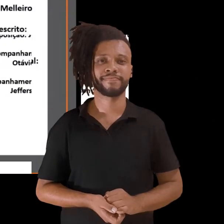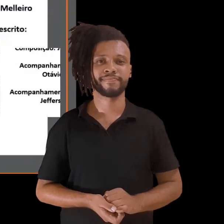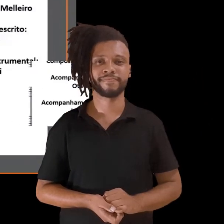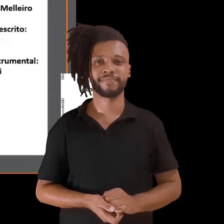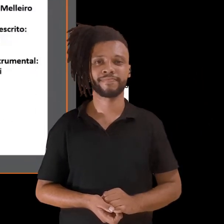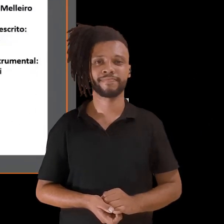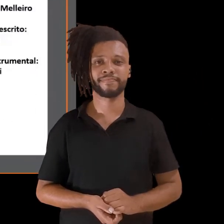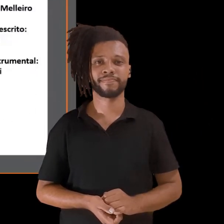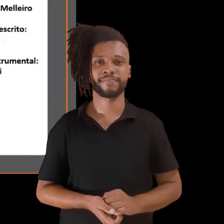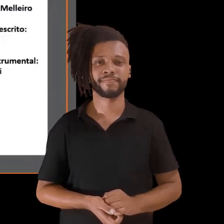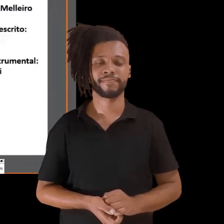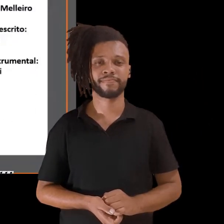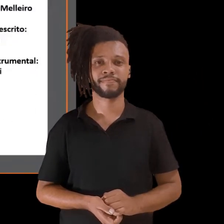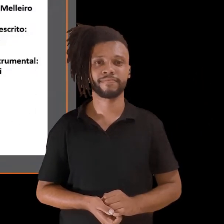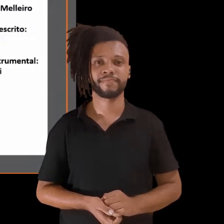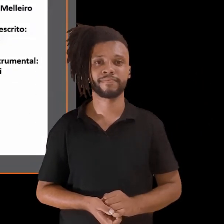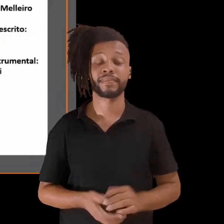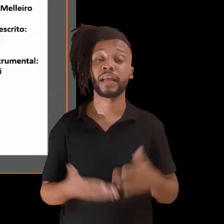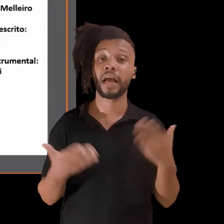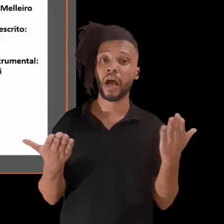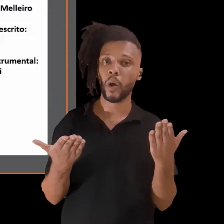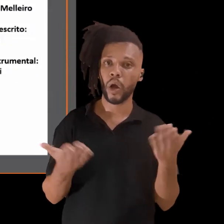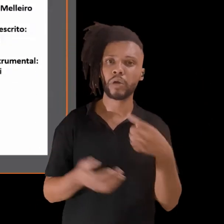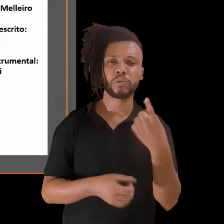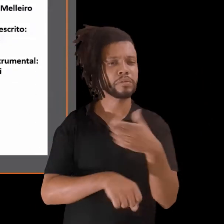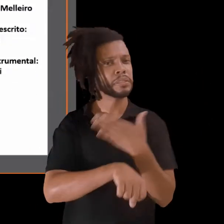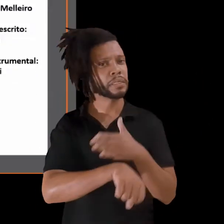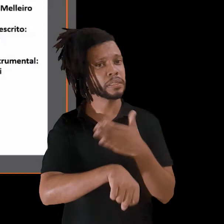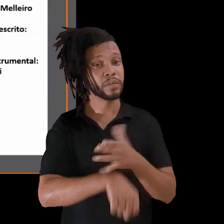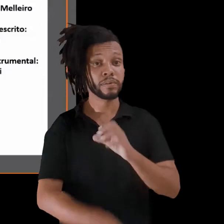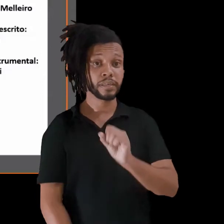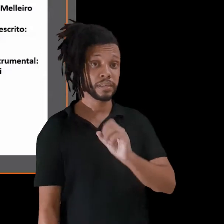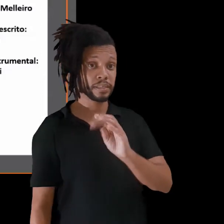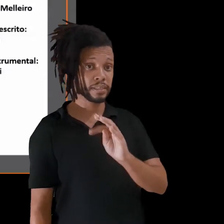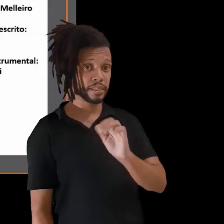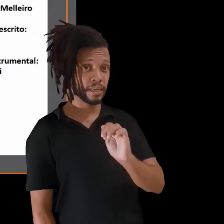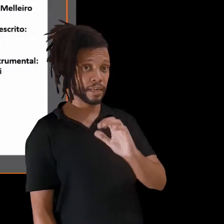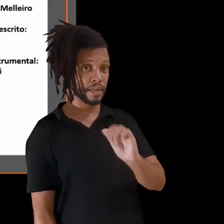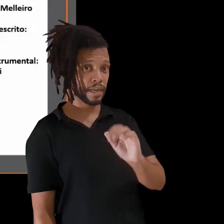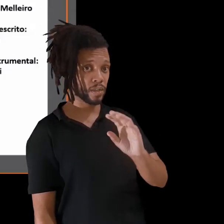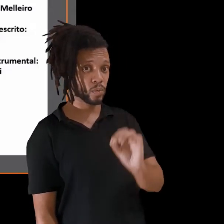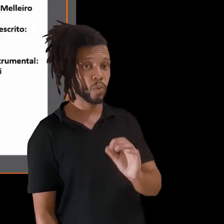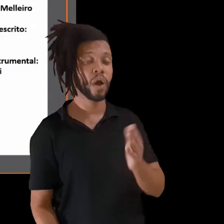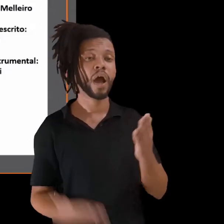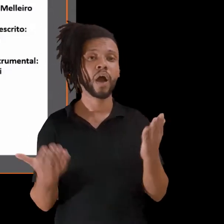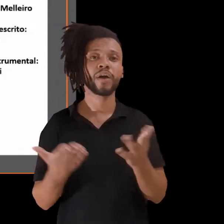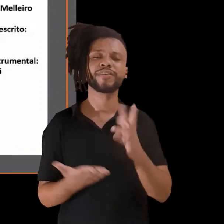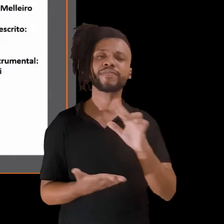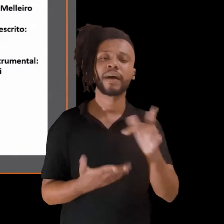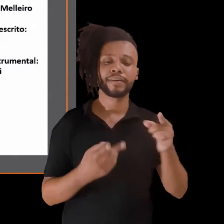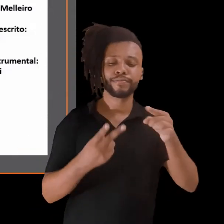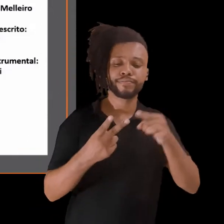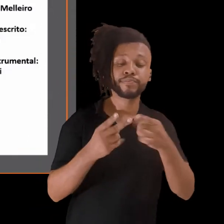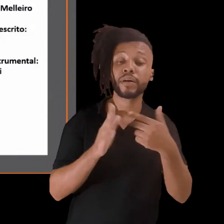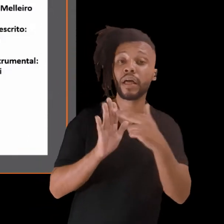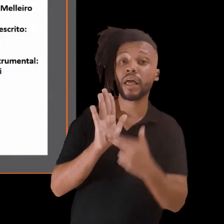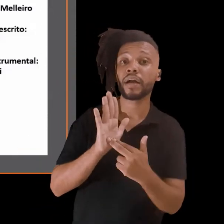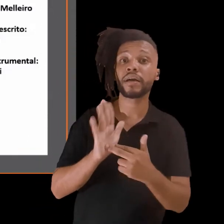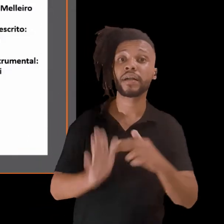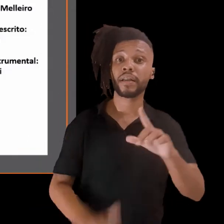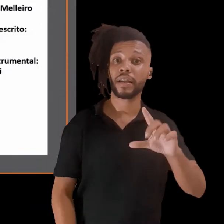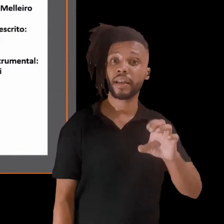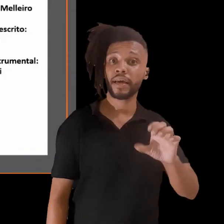Agora que treinamos em staccato, vamos fazer em legato, pegando